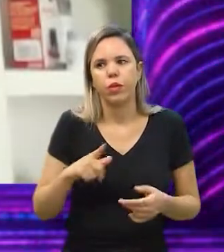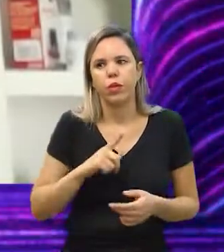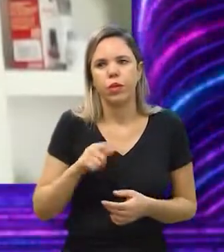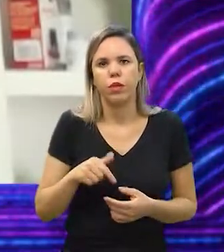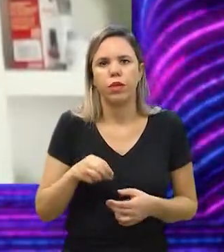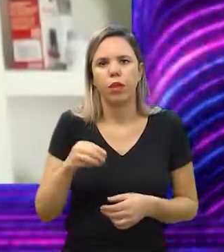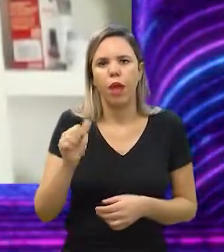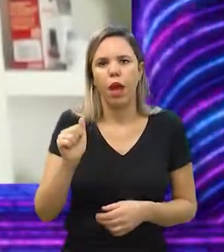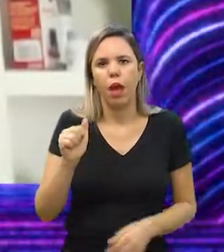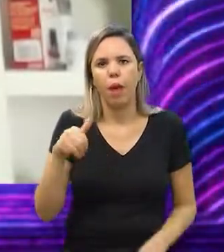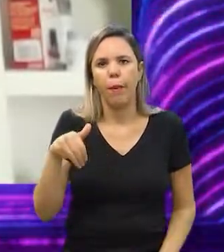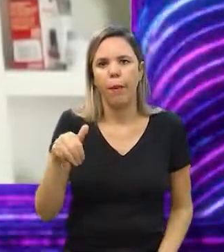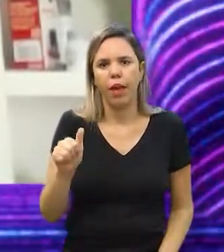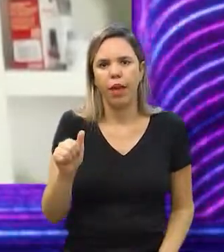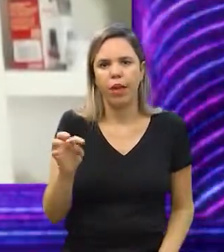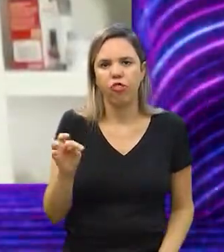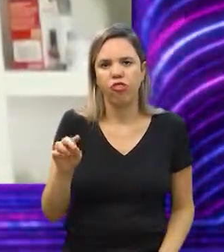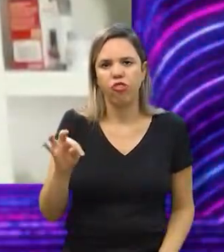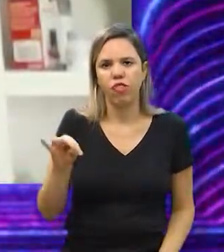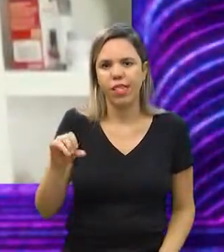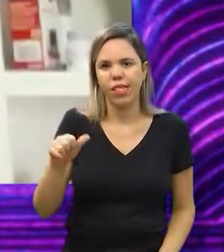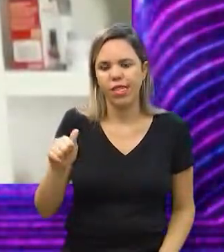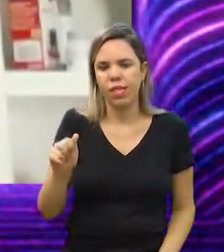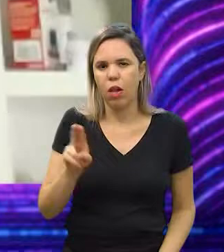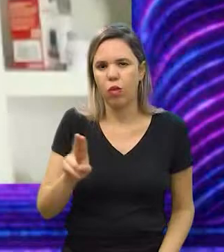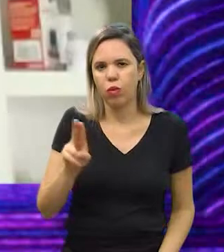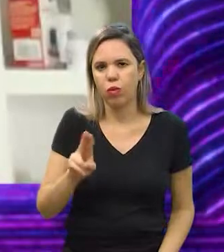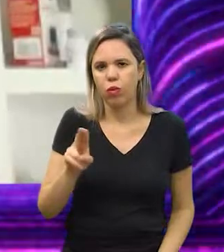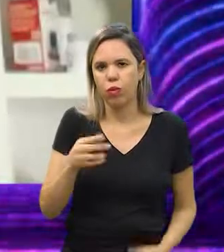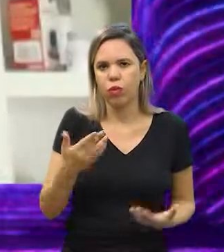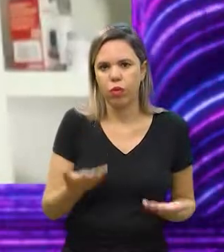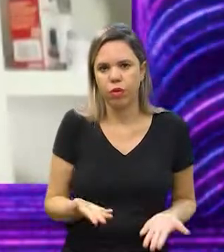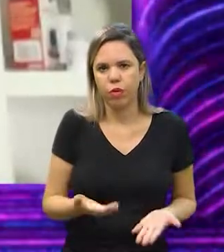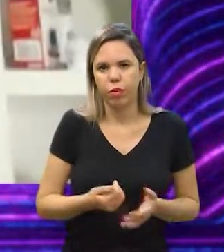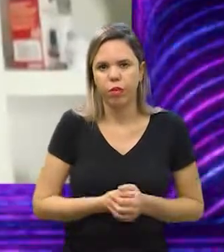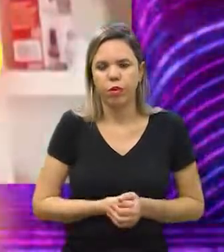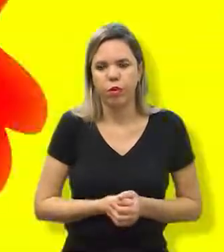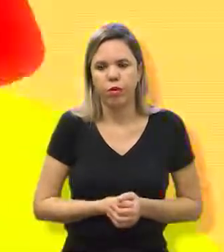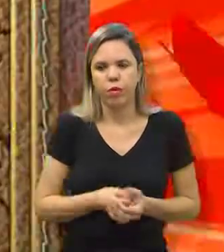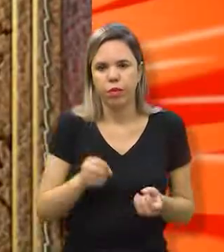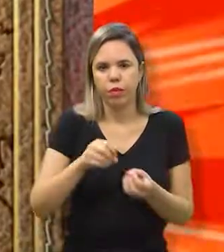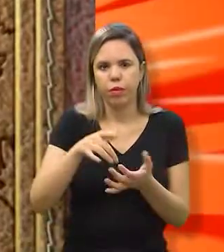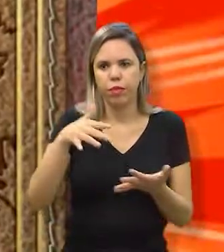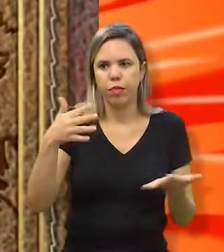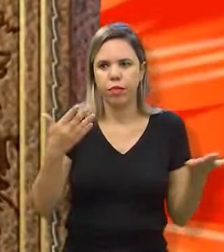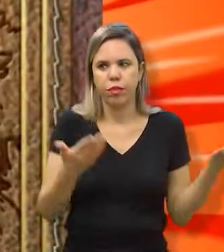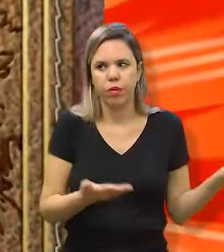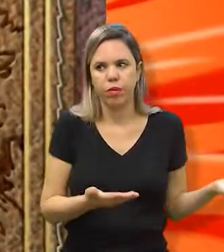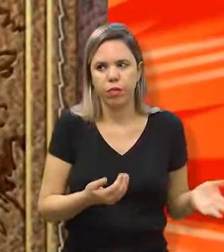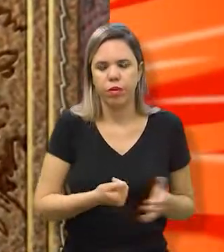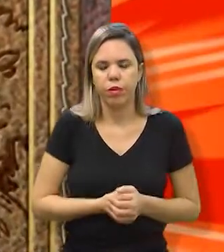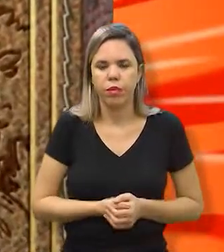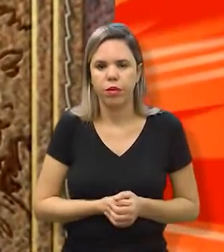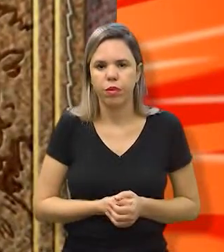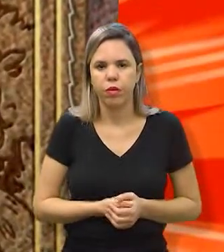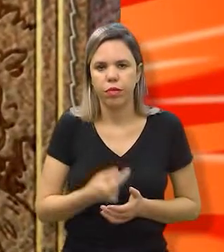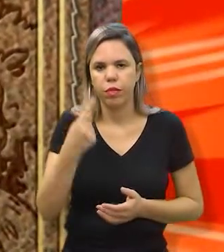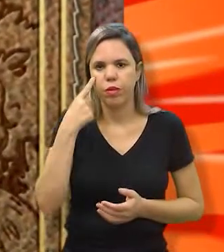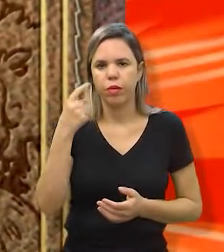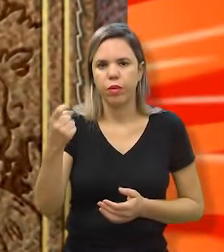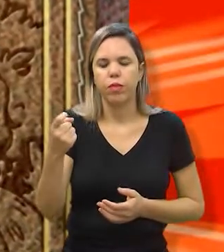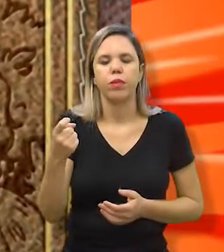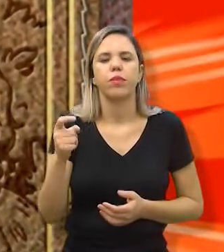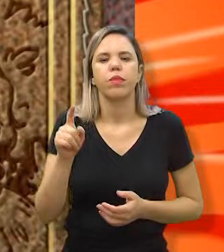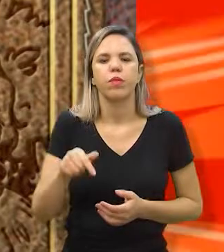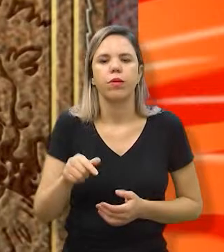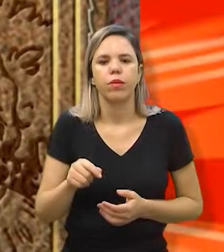é a ametista, que também é usada ali na parte da magia. Mas o